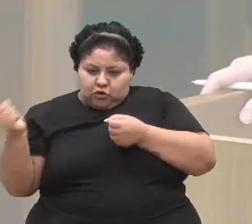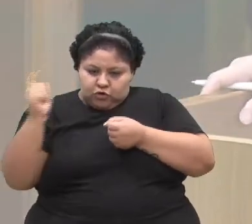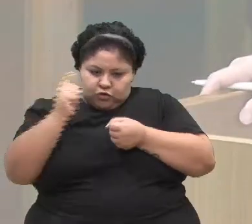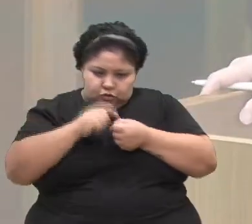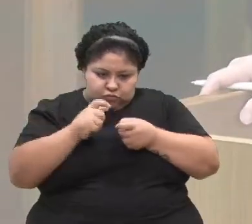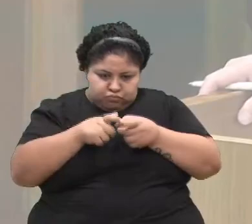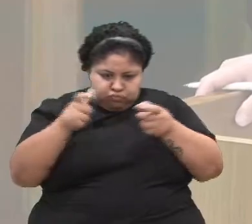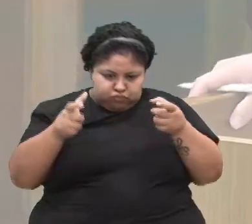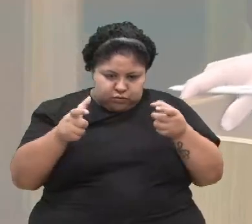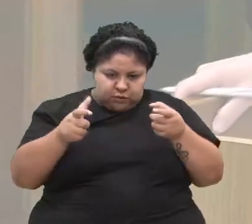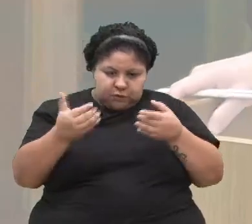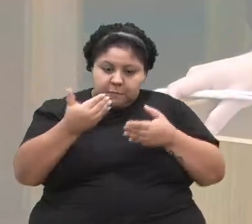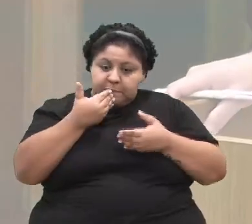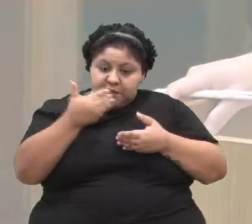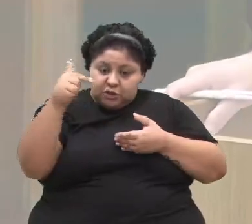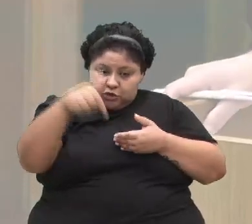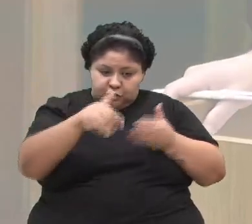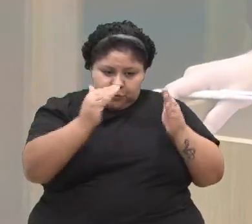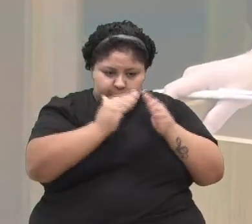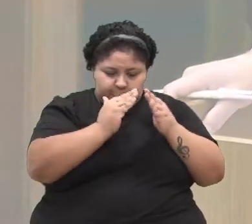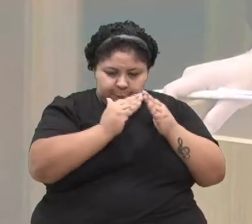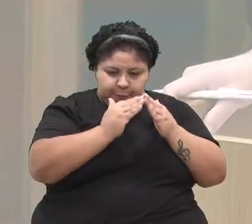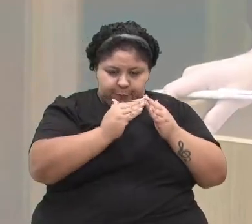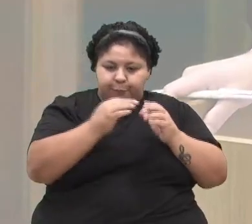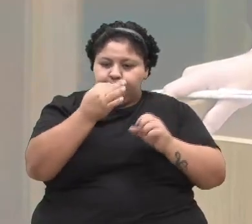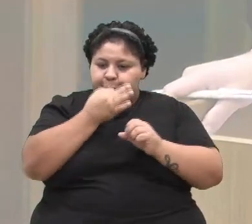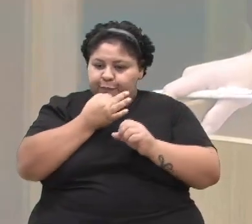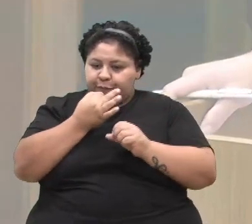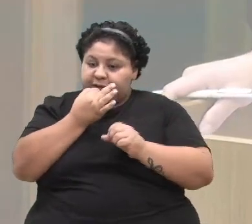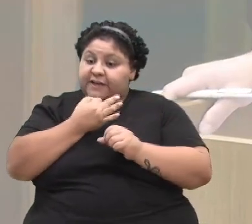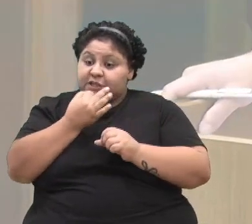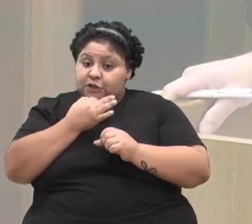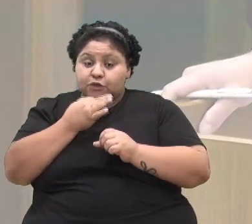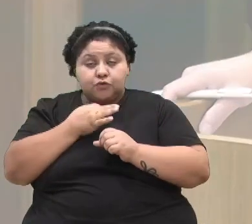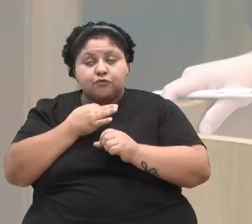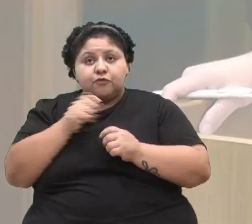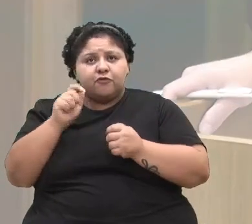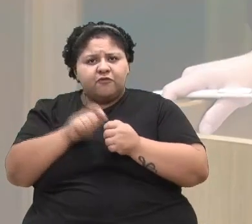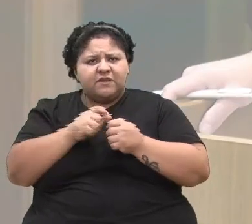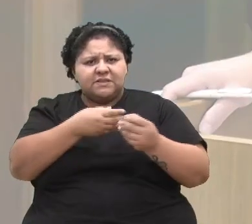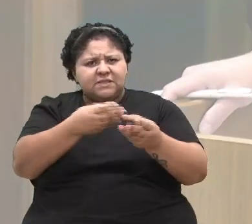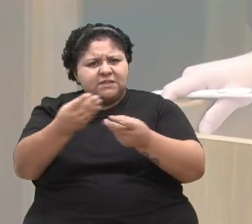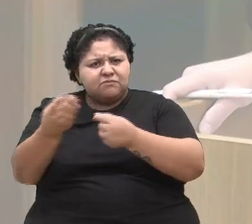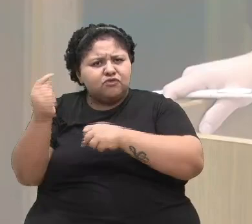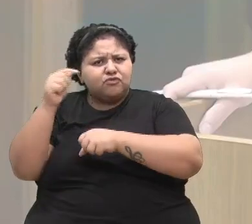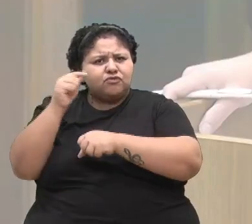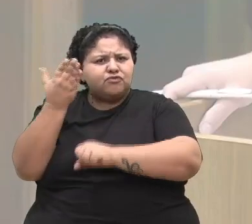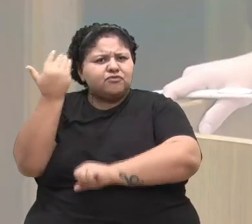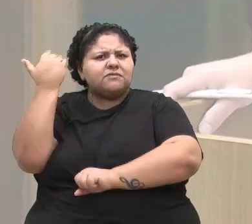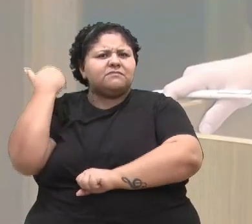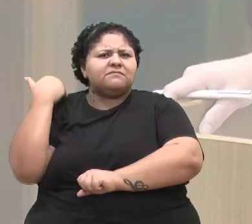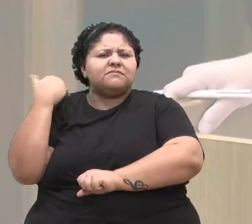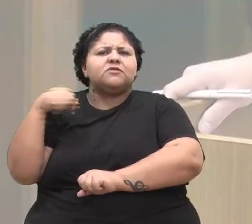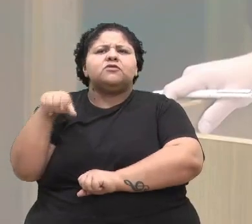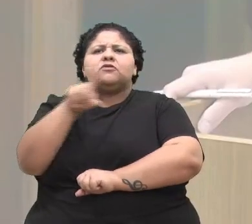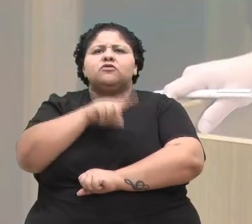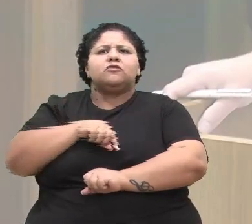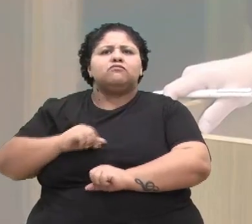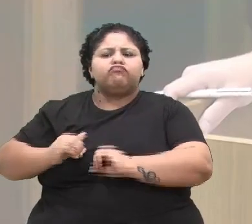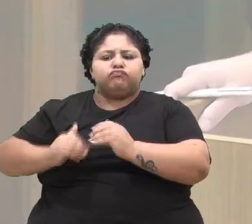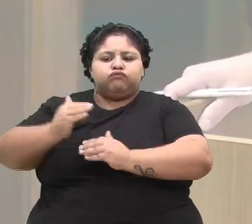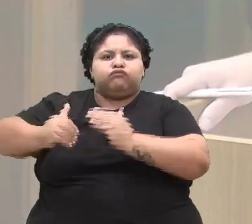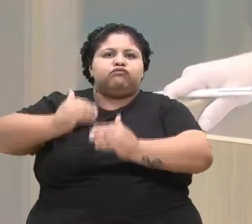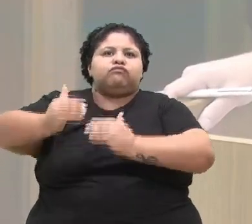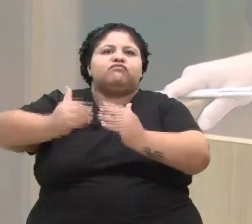que esta casa e também a cidade de Caxias fazia há muito tempo, para que nós venhamos de fato avançar no que